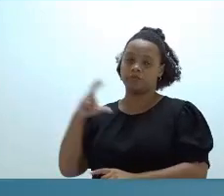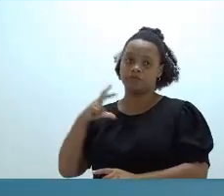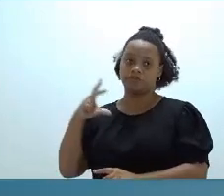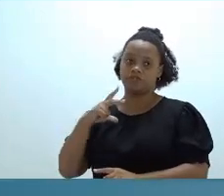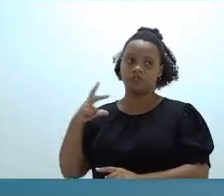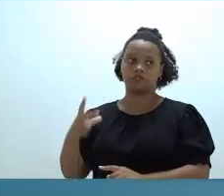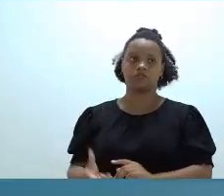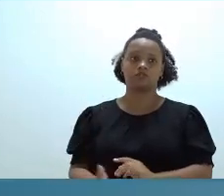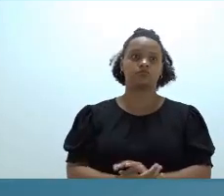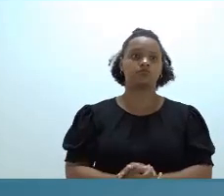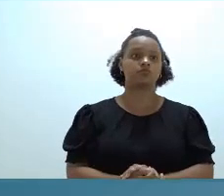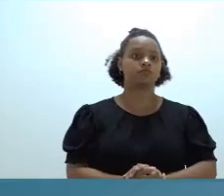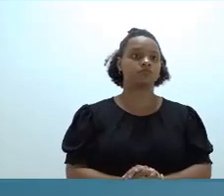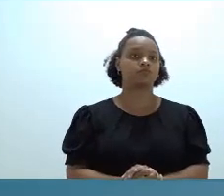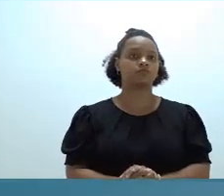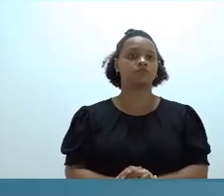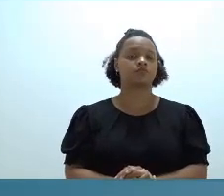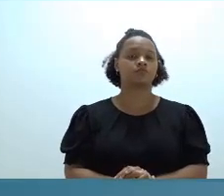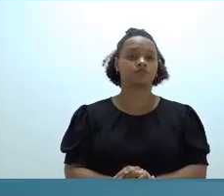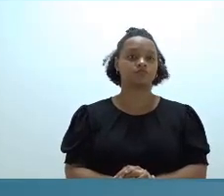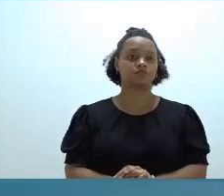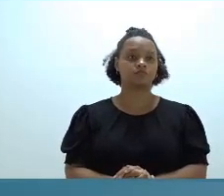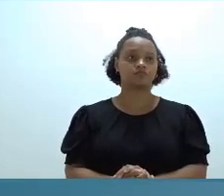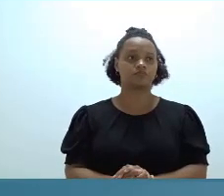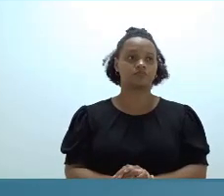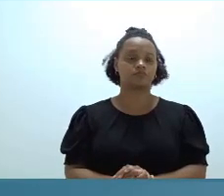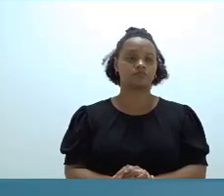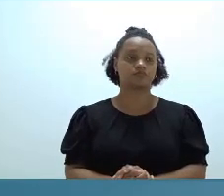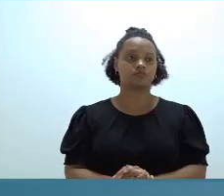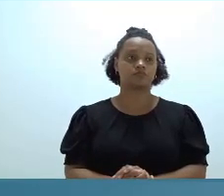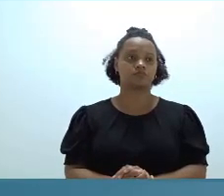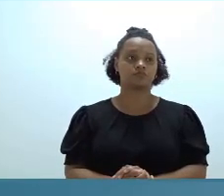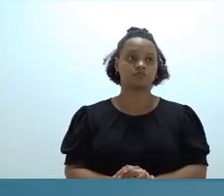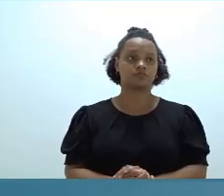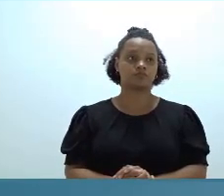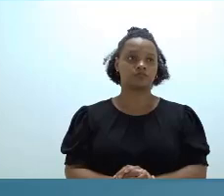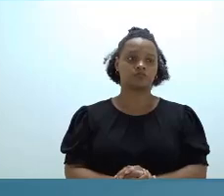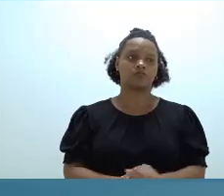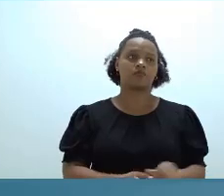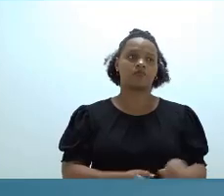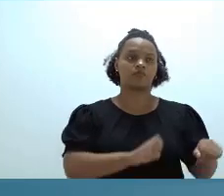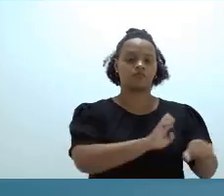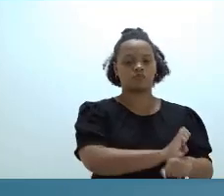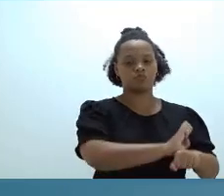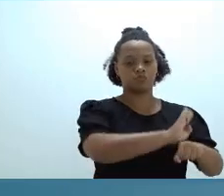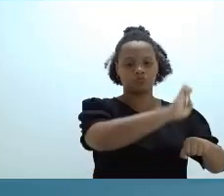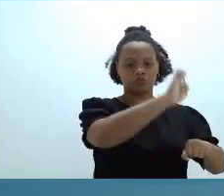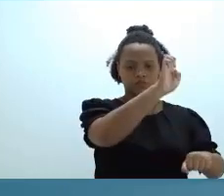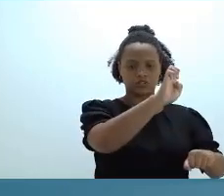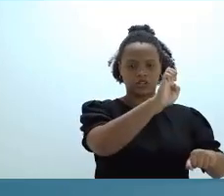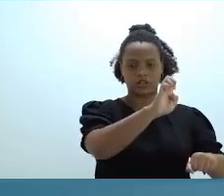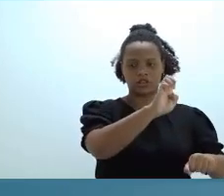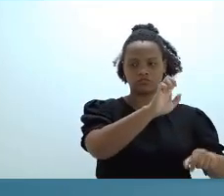a relação, não tendo o Estado suscrito como parte,